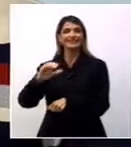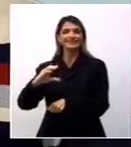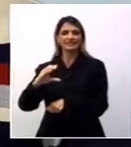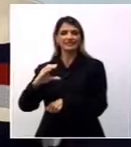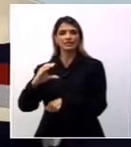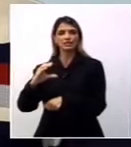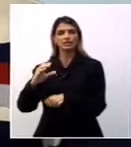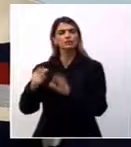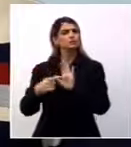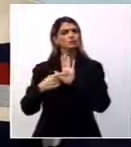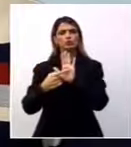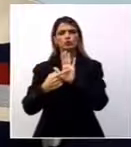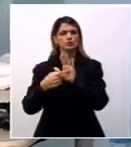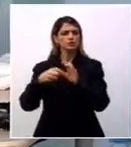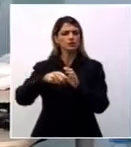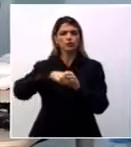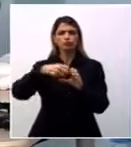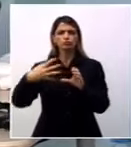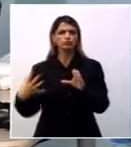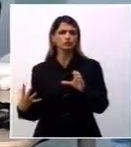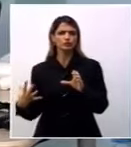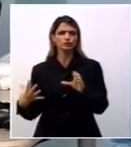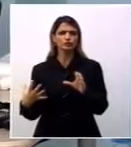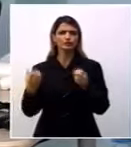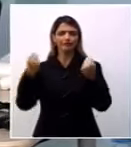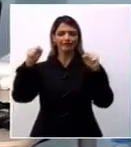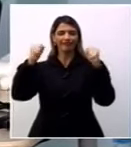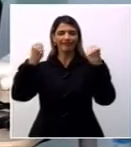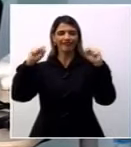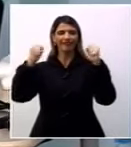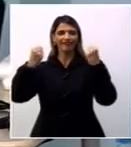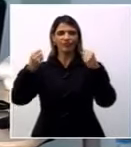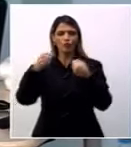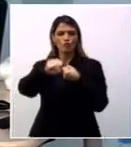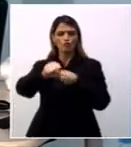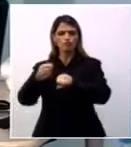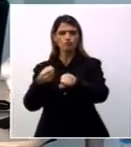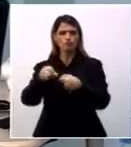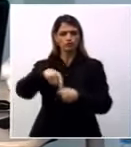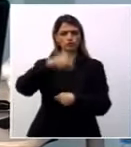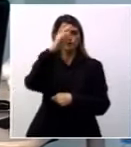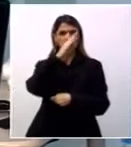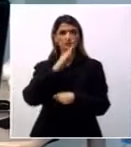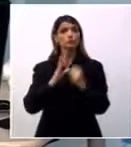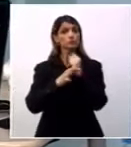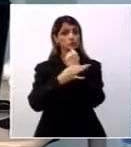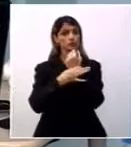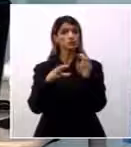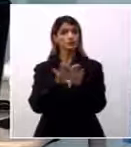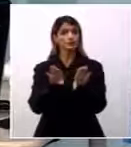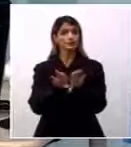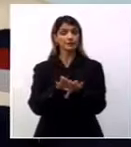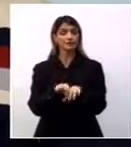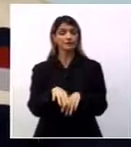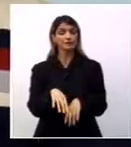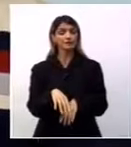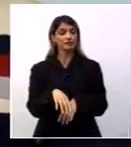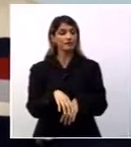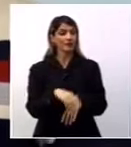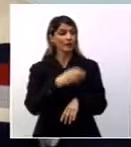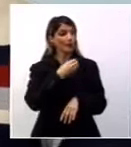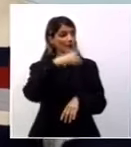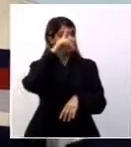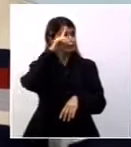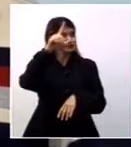um conteúdo de educação física relacionados a lutas brasileiras e segurança. Isaac, bom dia. Bom